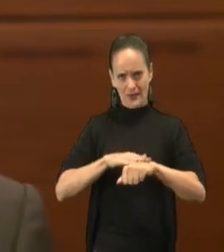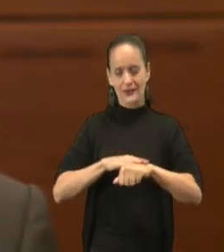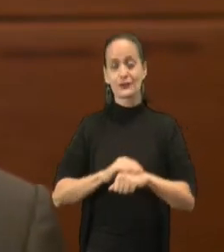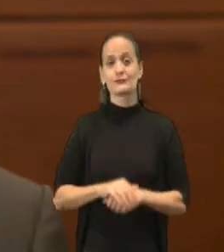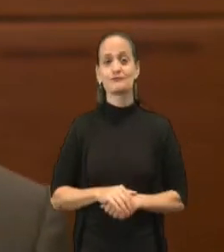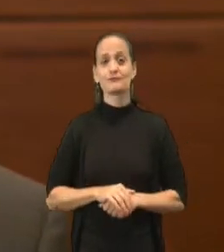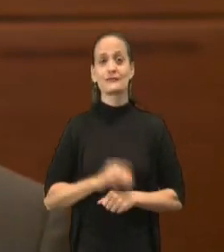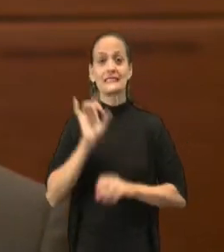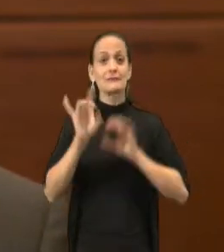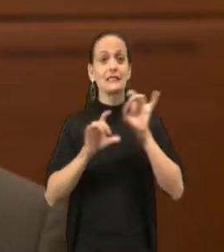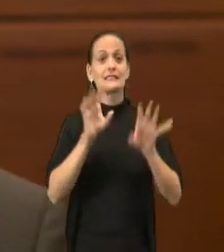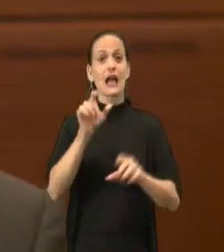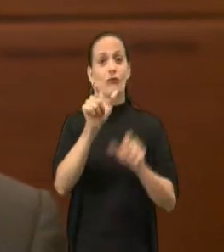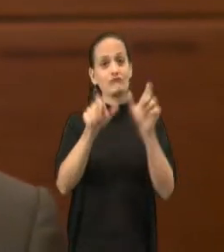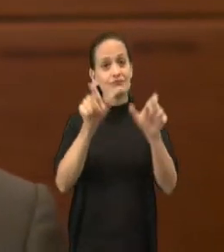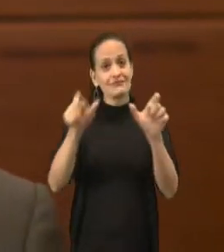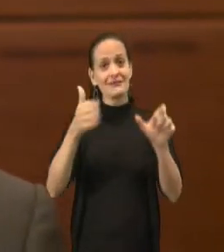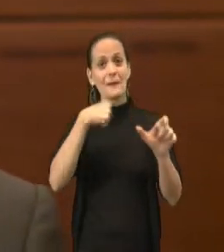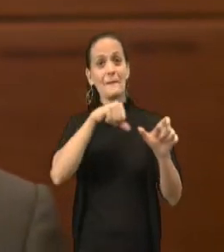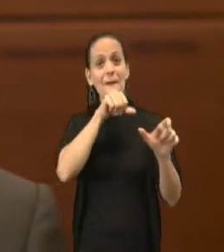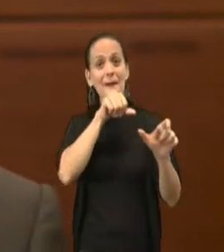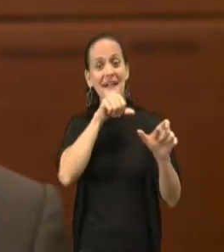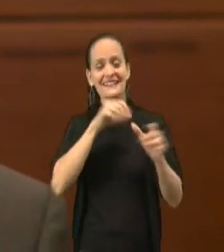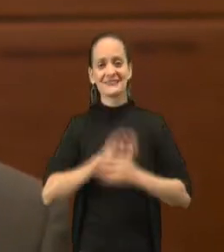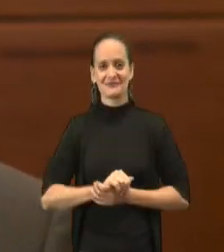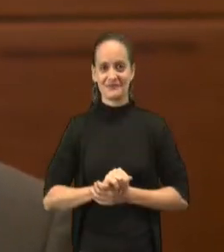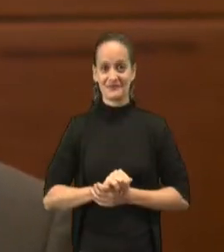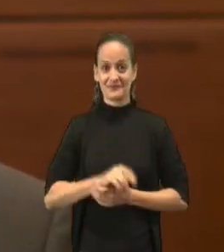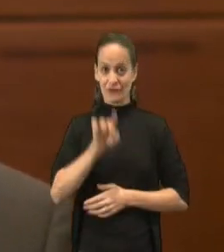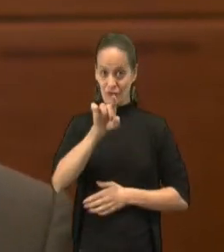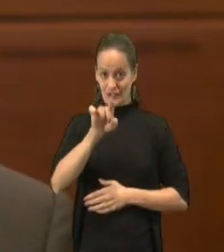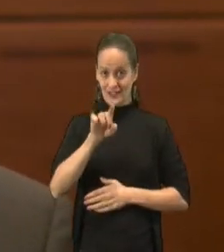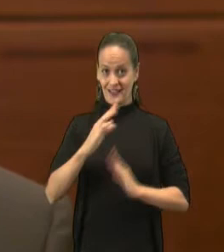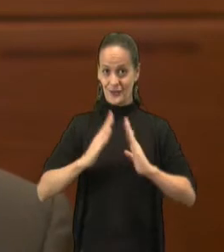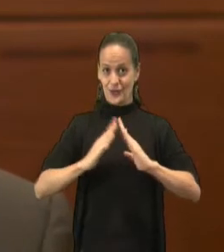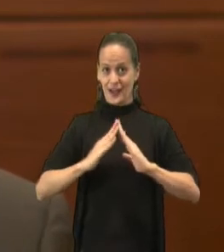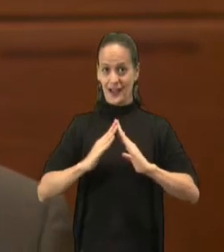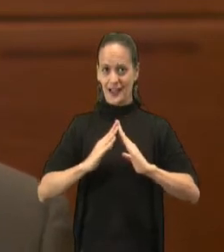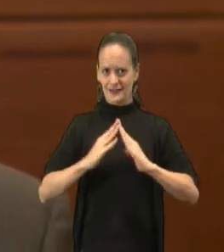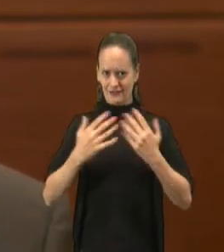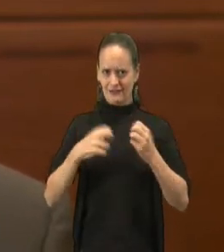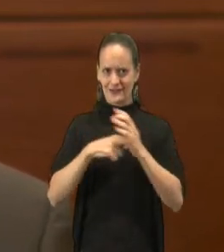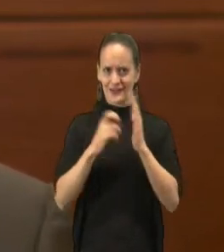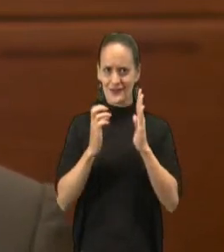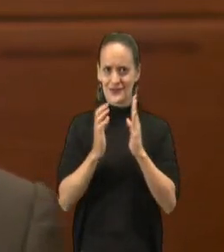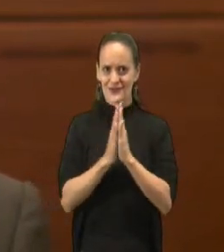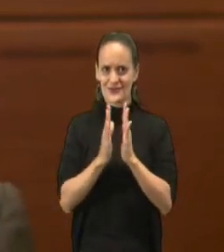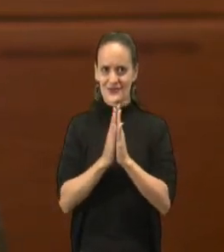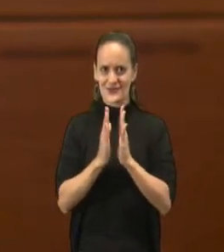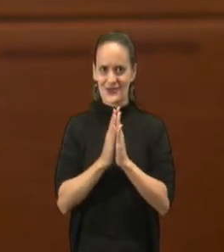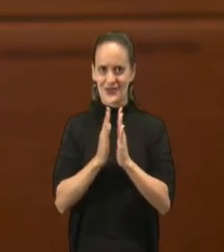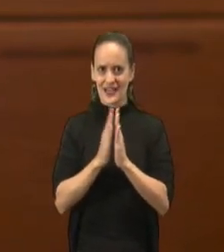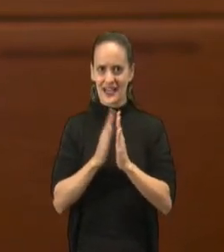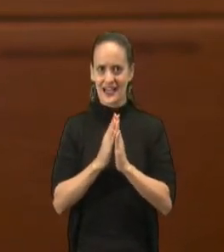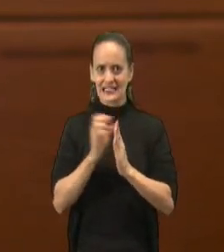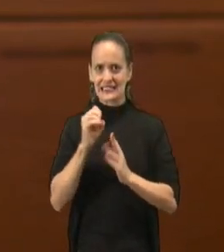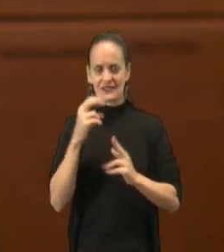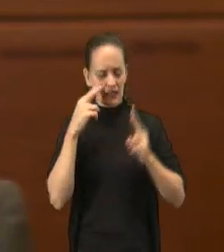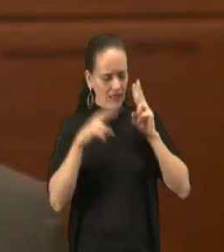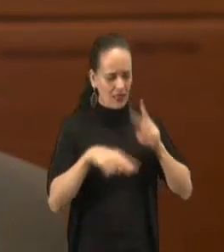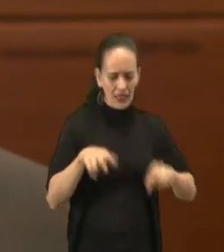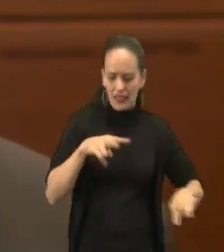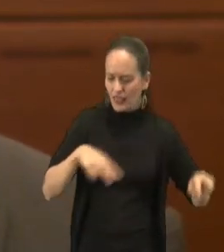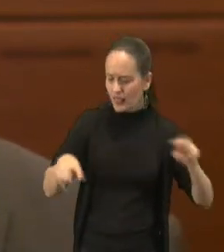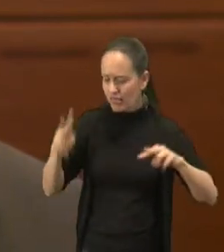orar especificamente pelas nossas mães. Você que está em sua casa agora, feche os seus olhos. Você que está se distraindo com alguma outra